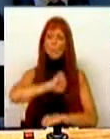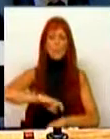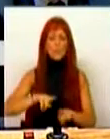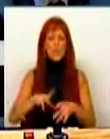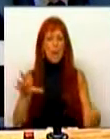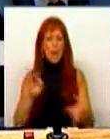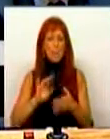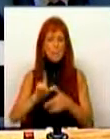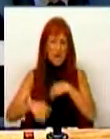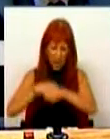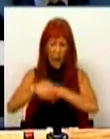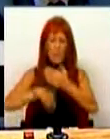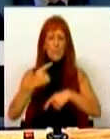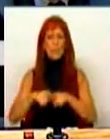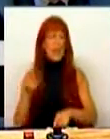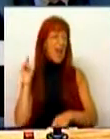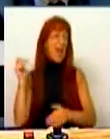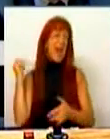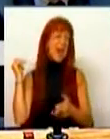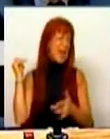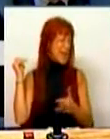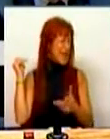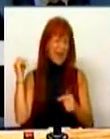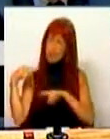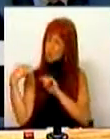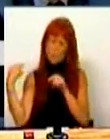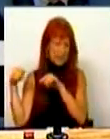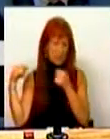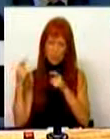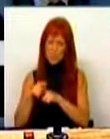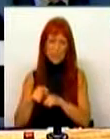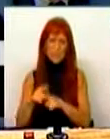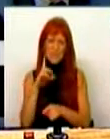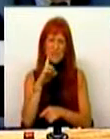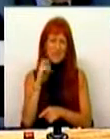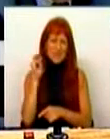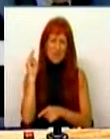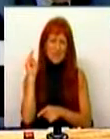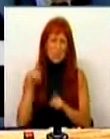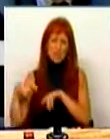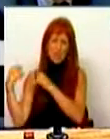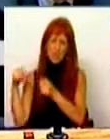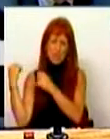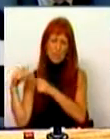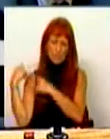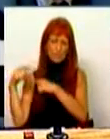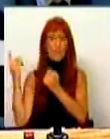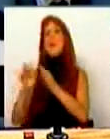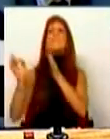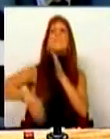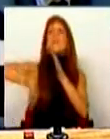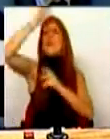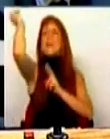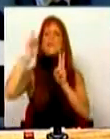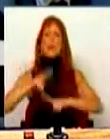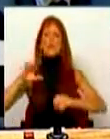avançar com um projeto que há décadas era discutido, há 63 anos que era discutido, e que finalmente foi